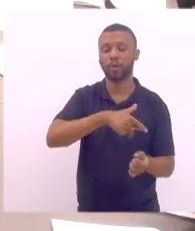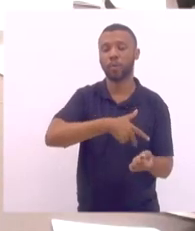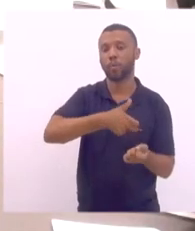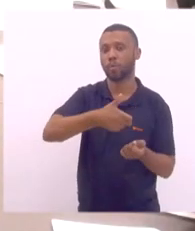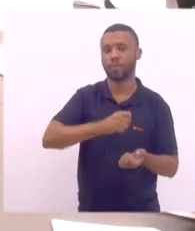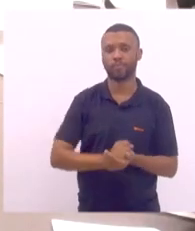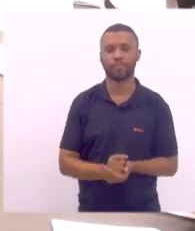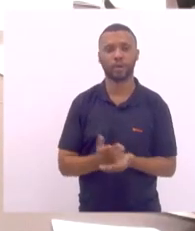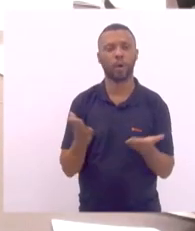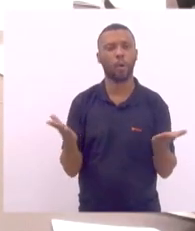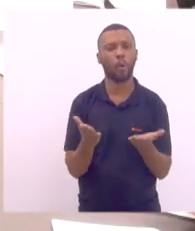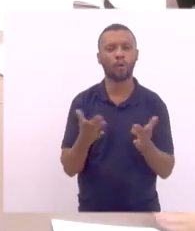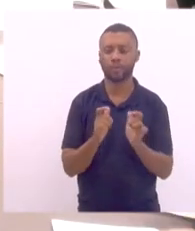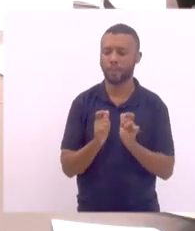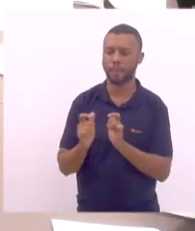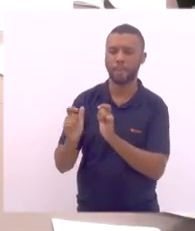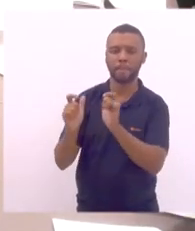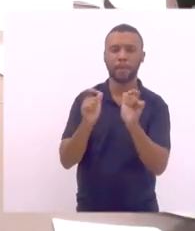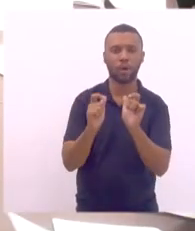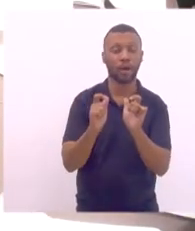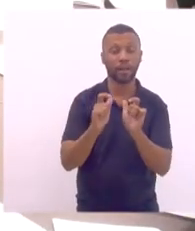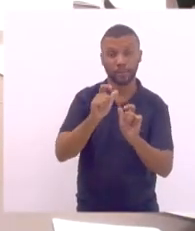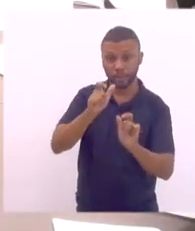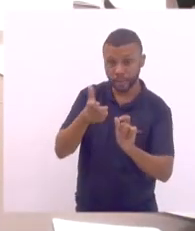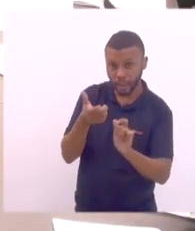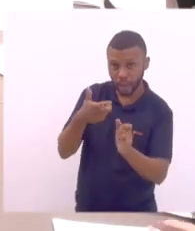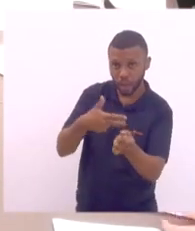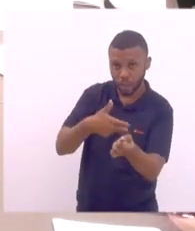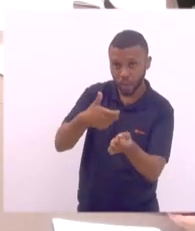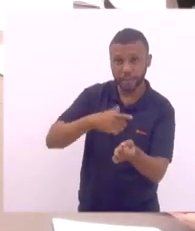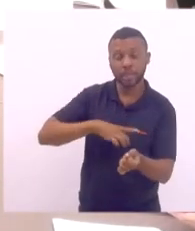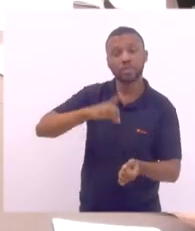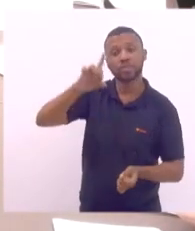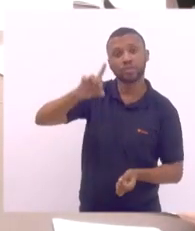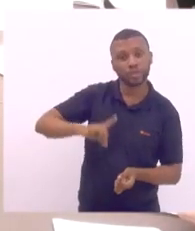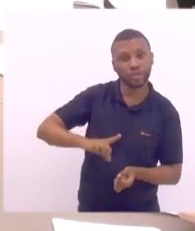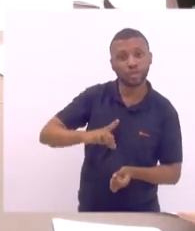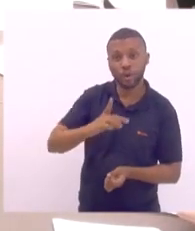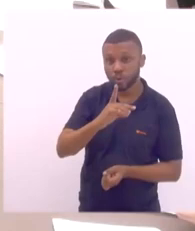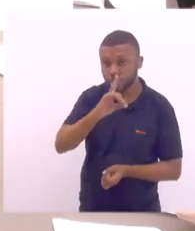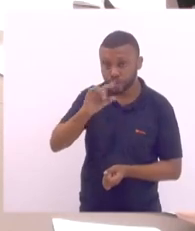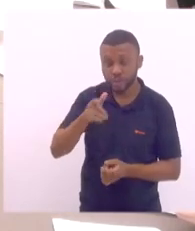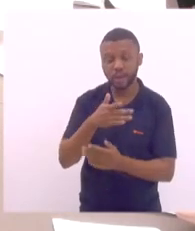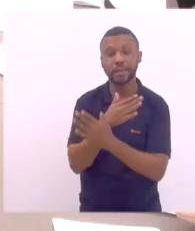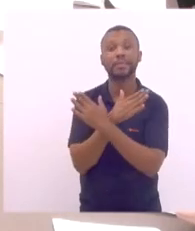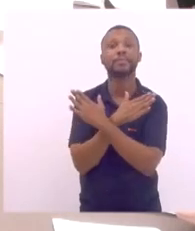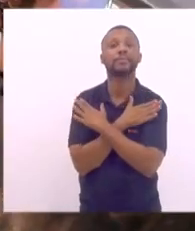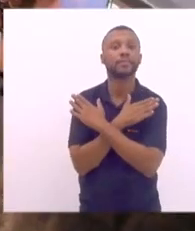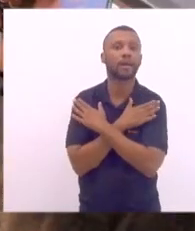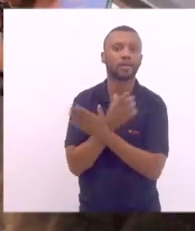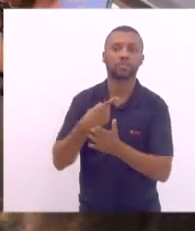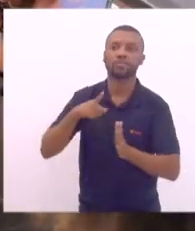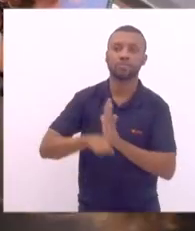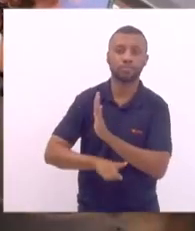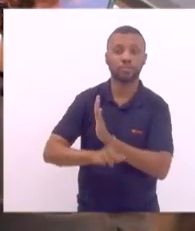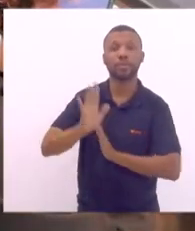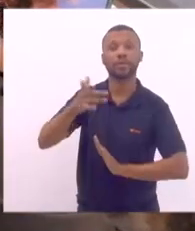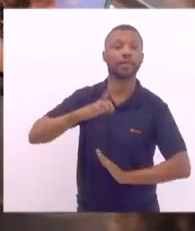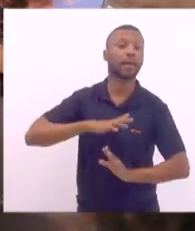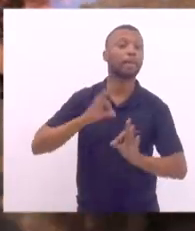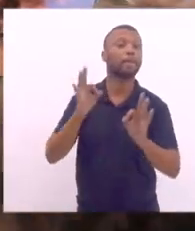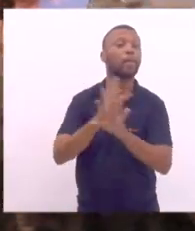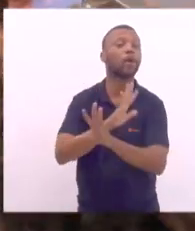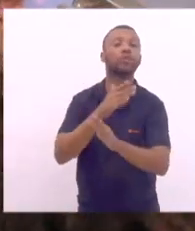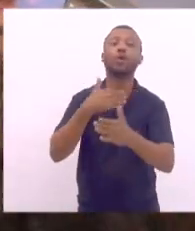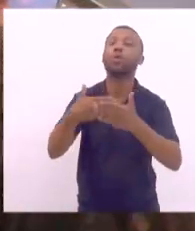lugar que a pessoa vá doar sangue, ela tem direito ao dia de serviço. Isso já existe. Qualquer